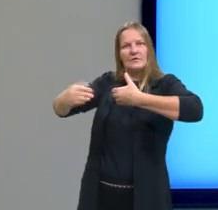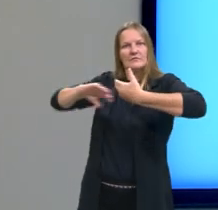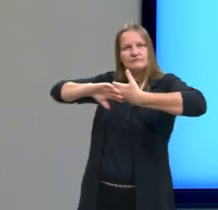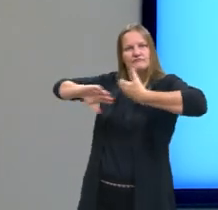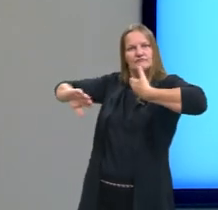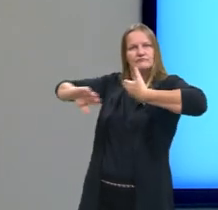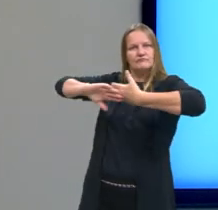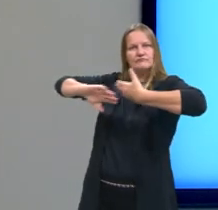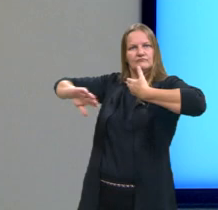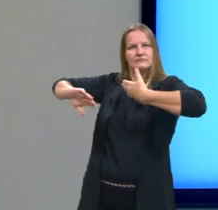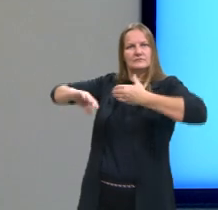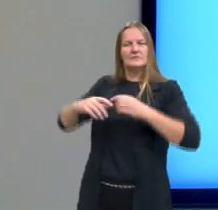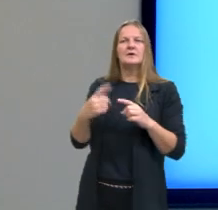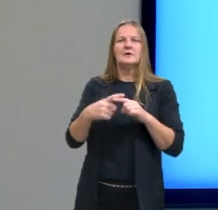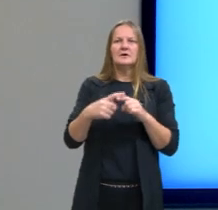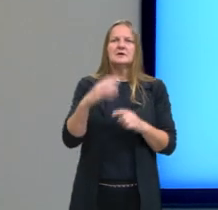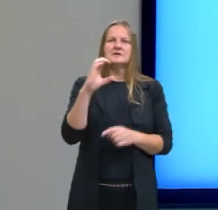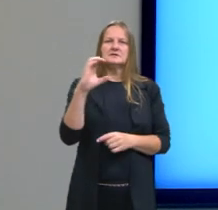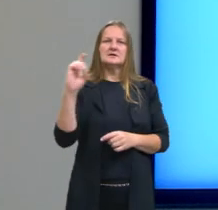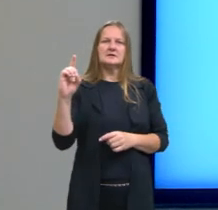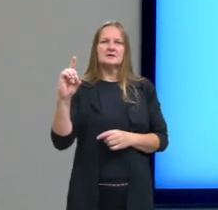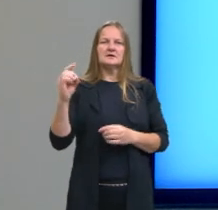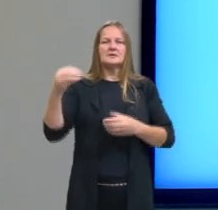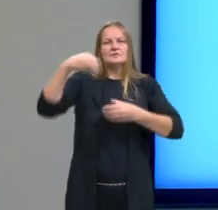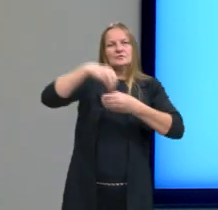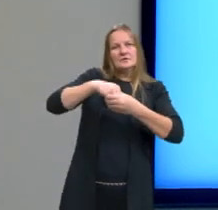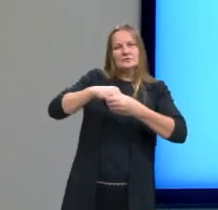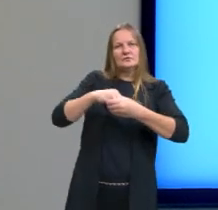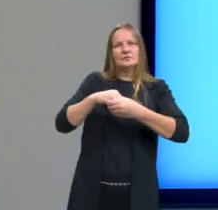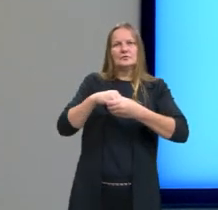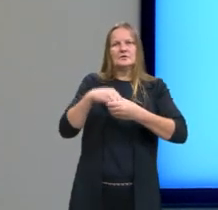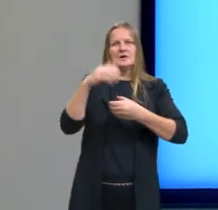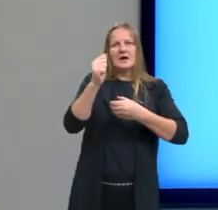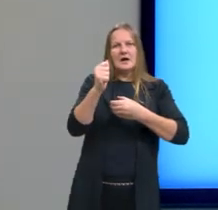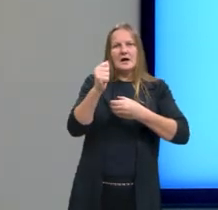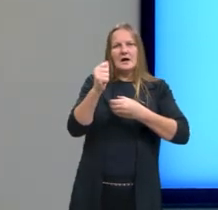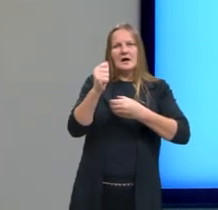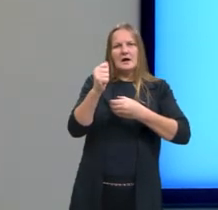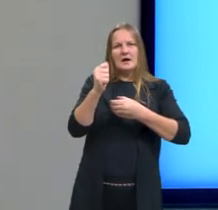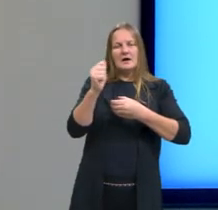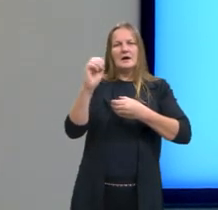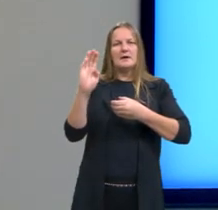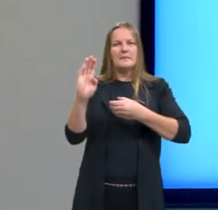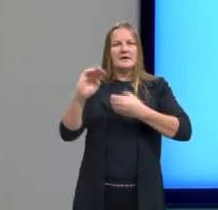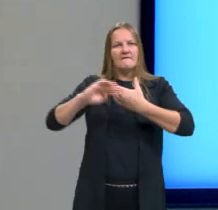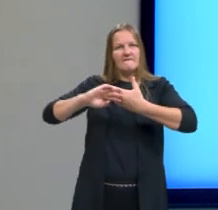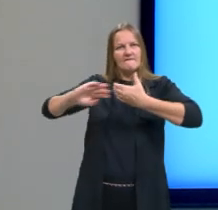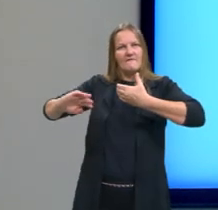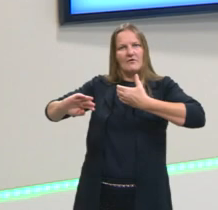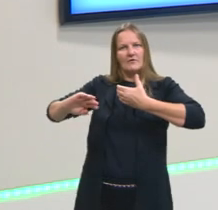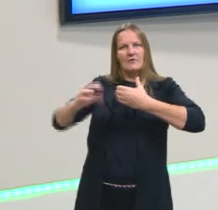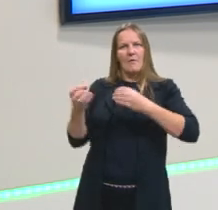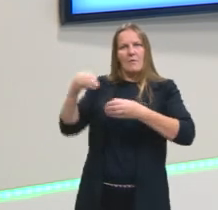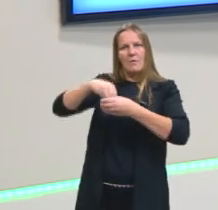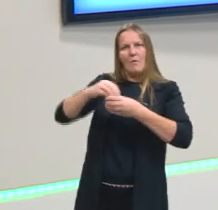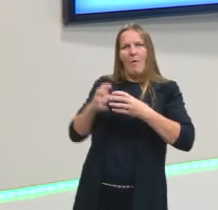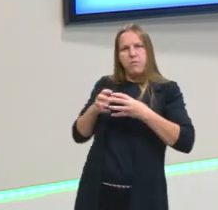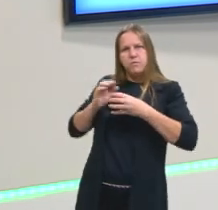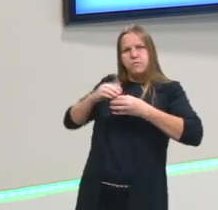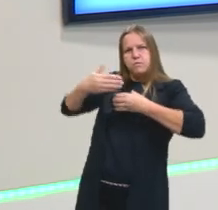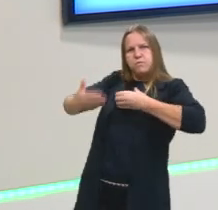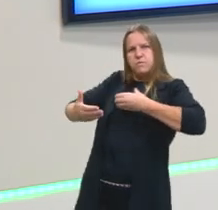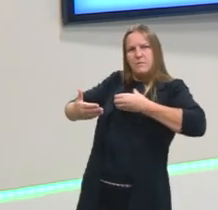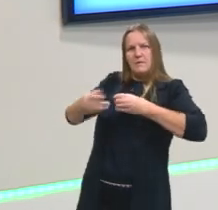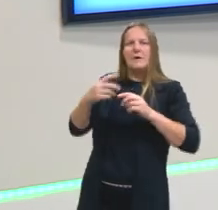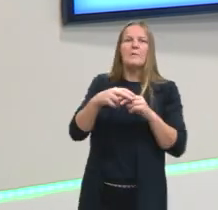e assim por diante a sei de por incluídas e as ai a espécie A e B ficaram de fora então isso